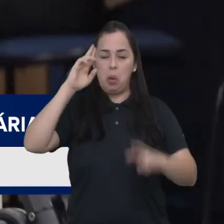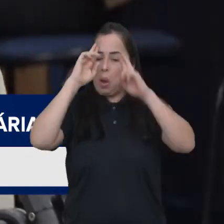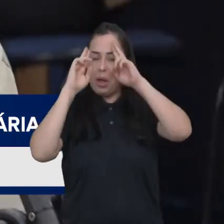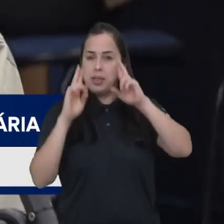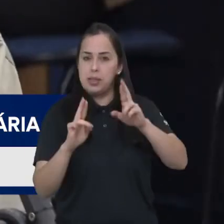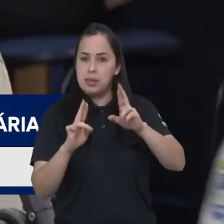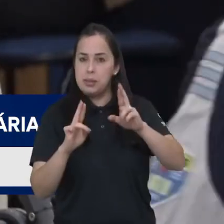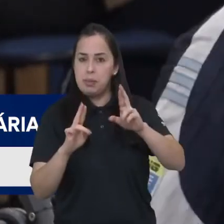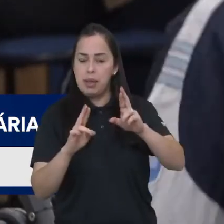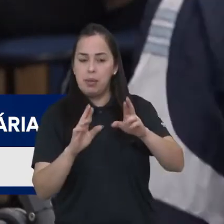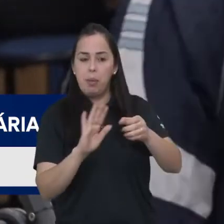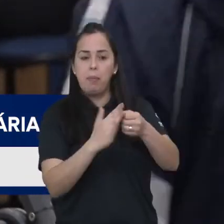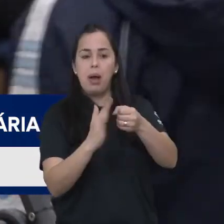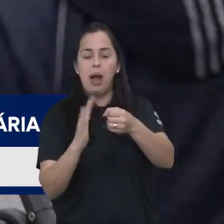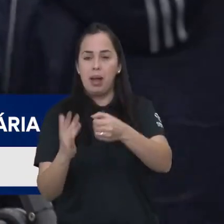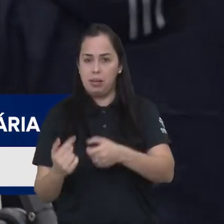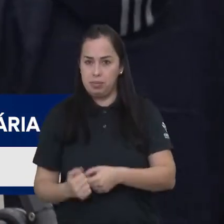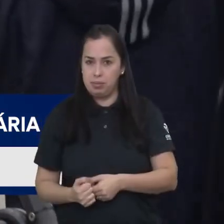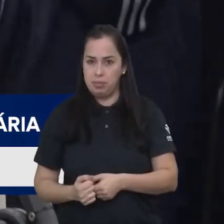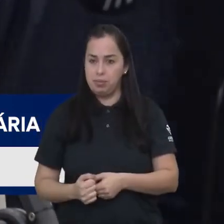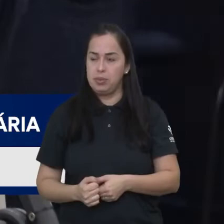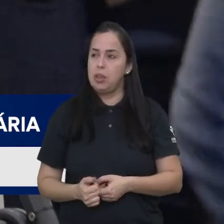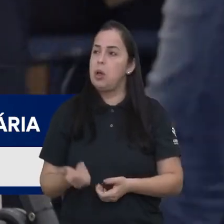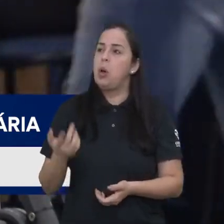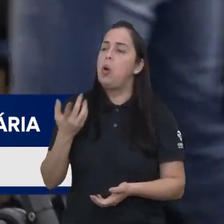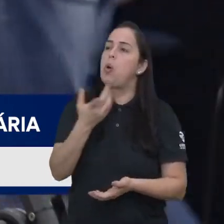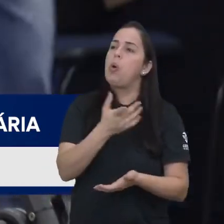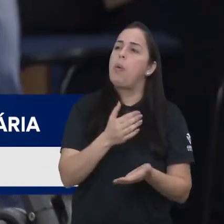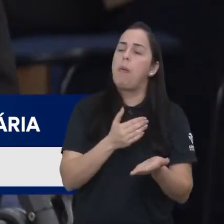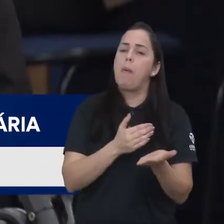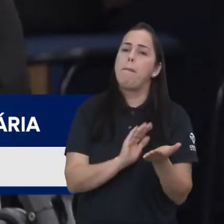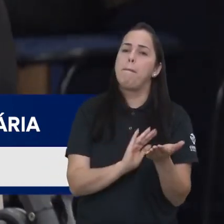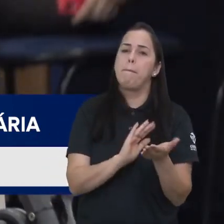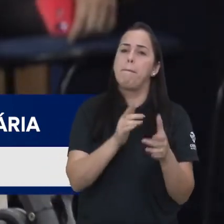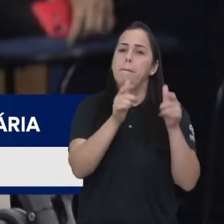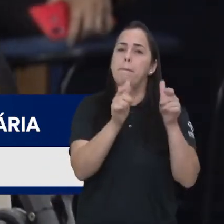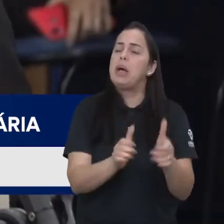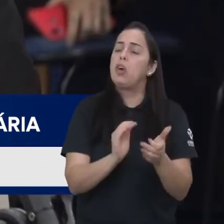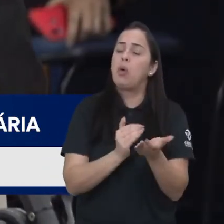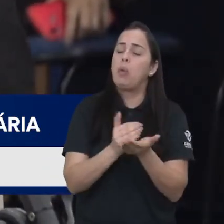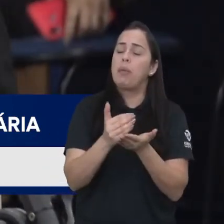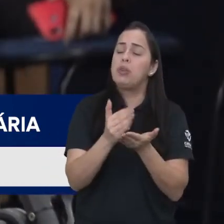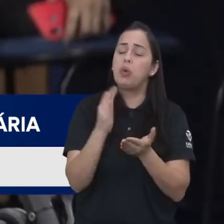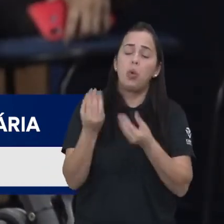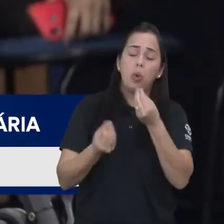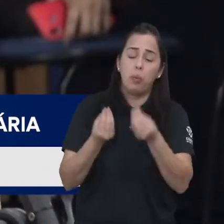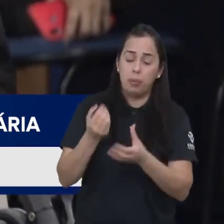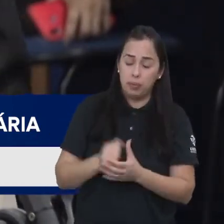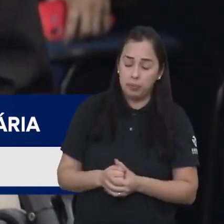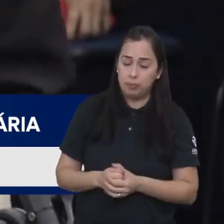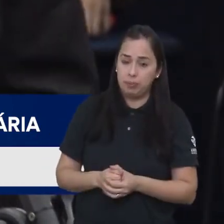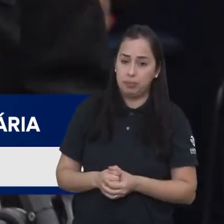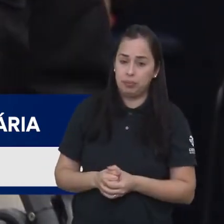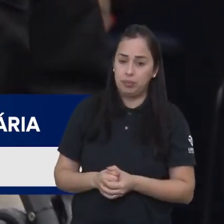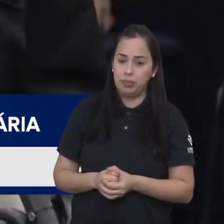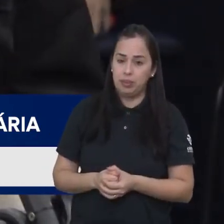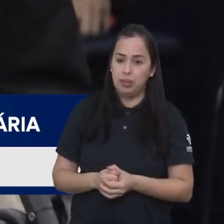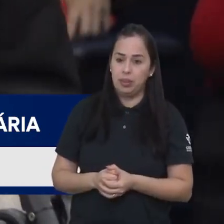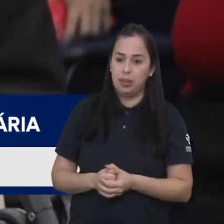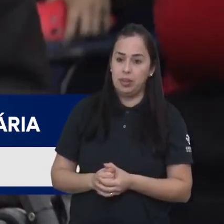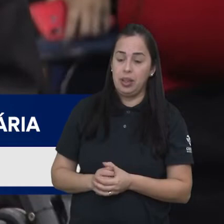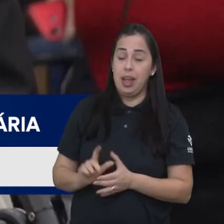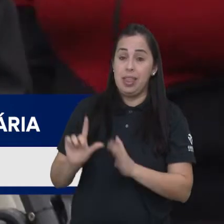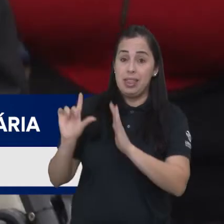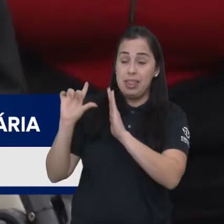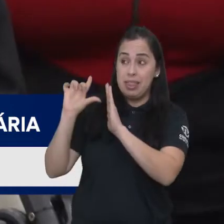assim. Como que ela deixou nascer esse bairro? Certo? Uma das coisas seria essa. Tá. Ela impõe um monte de